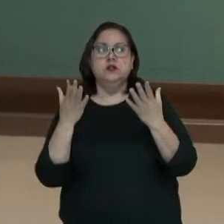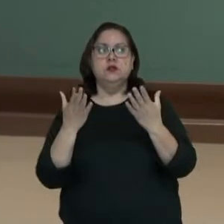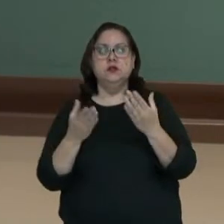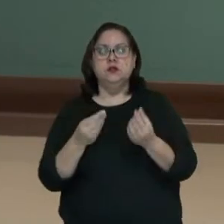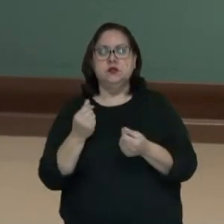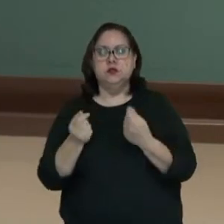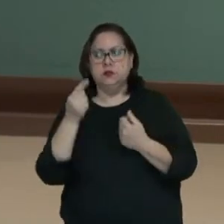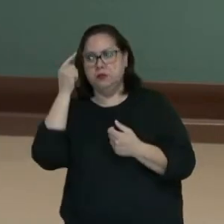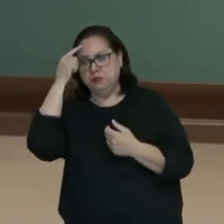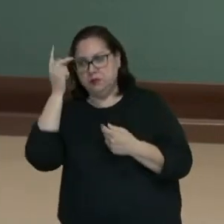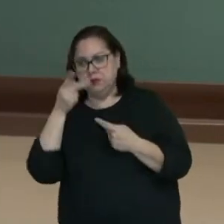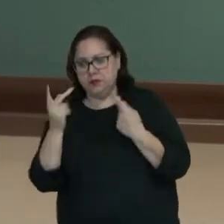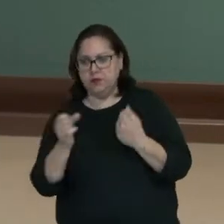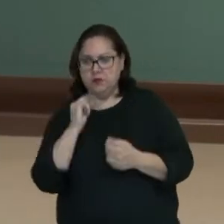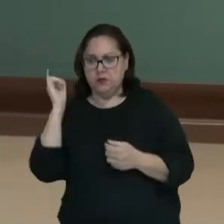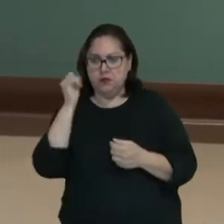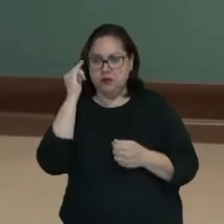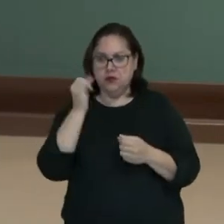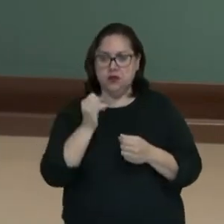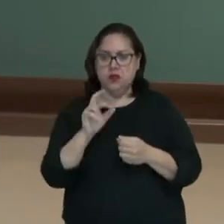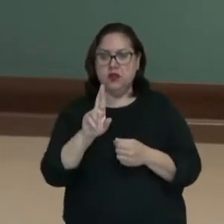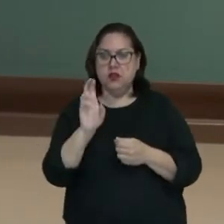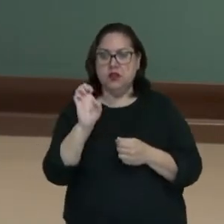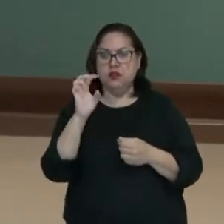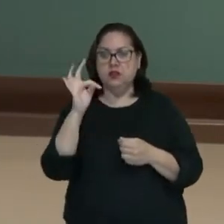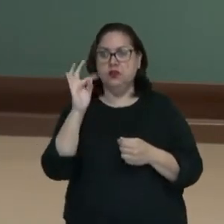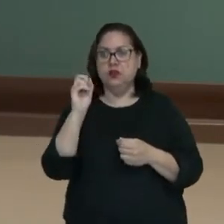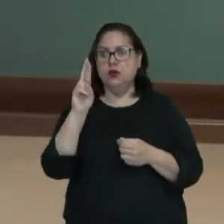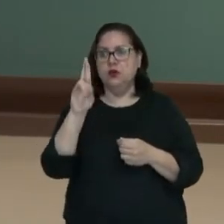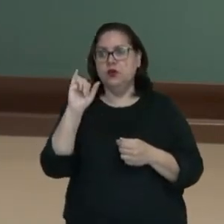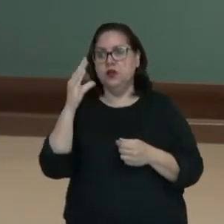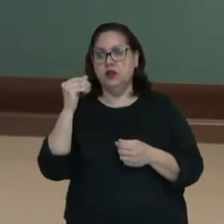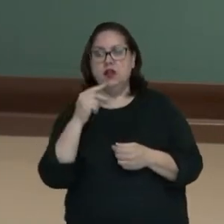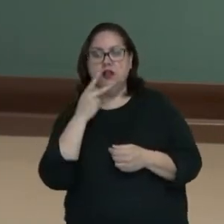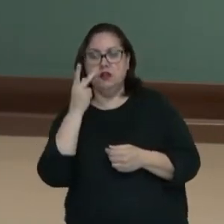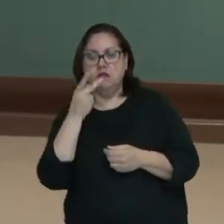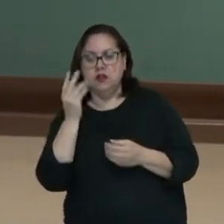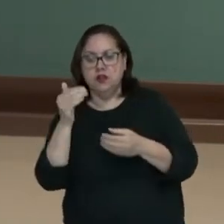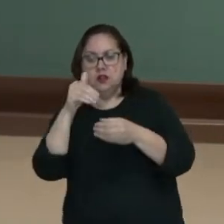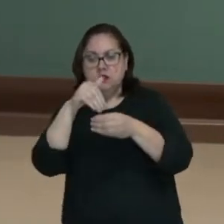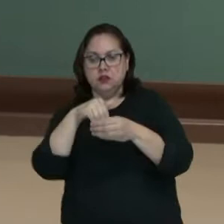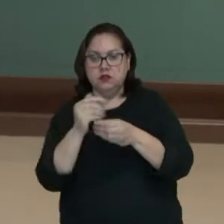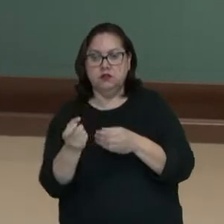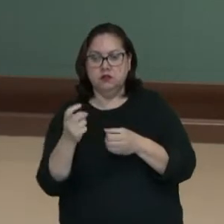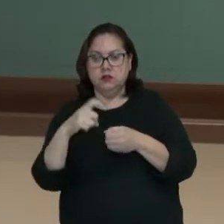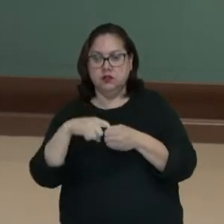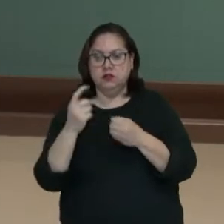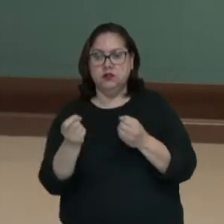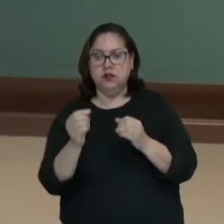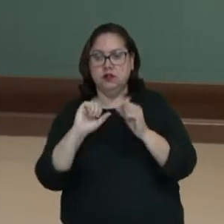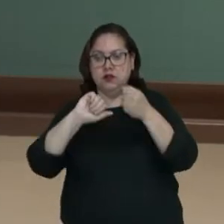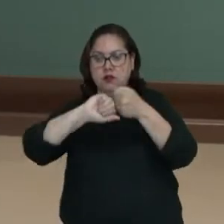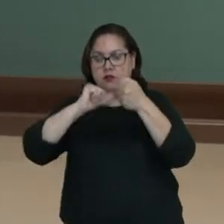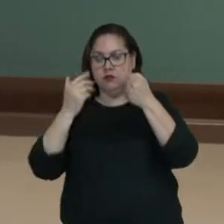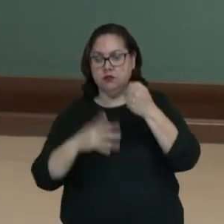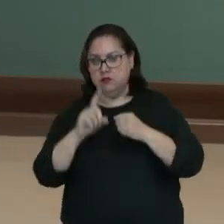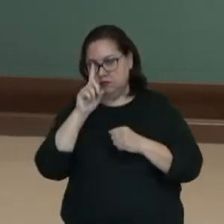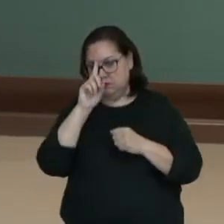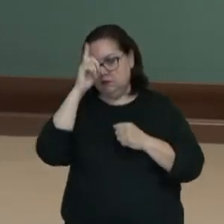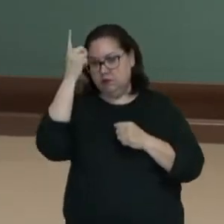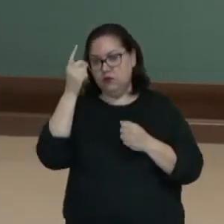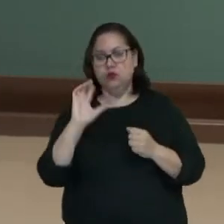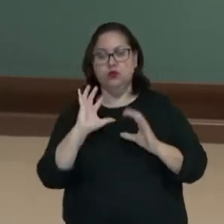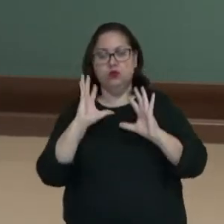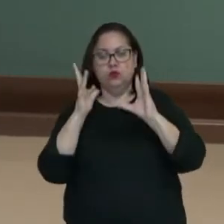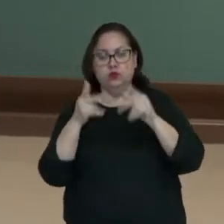a gente começa a falar da importância da retórica, né? Da fala dentro da democracia e ideais como todo mundo